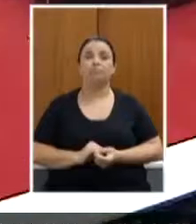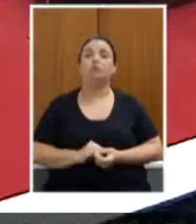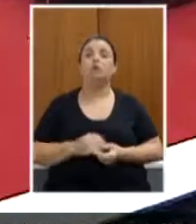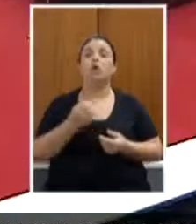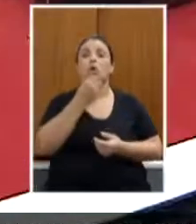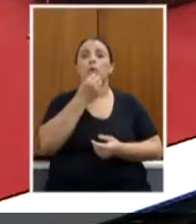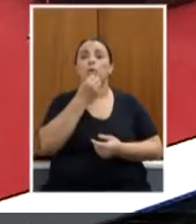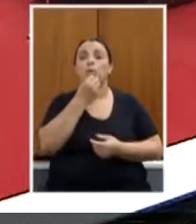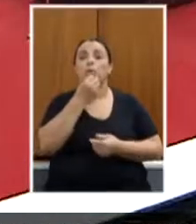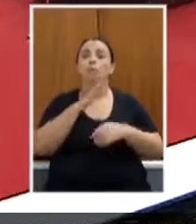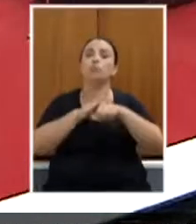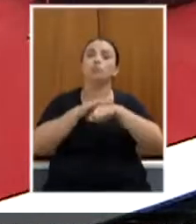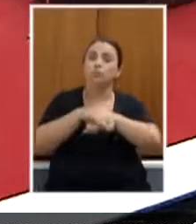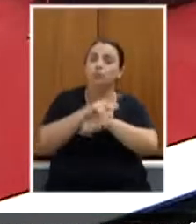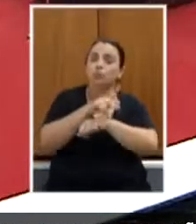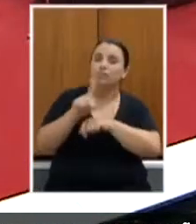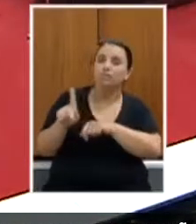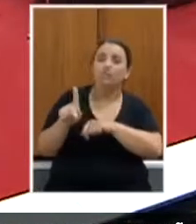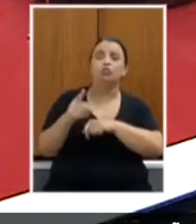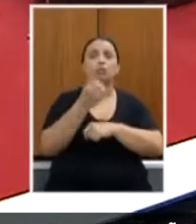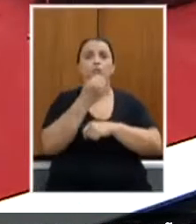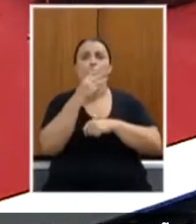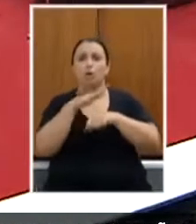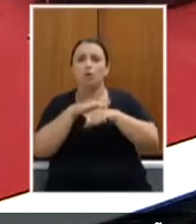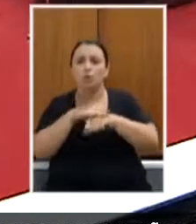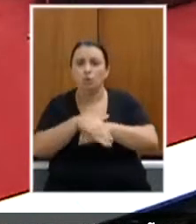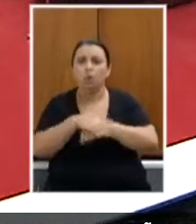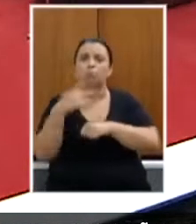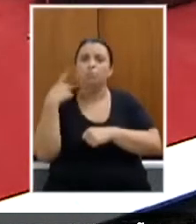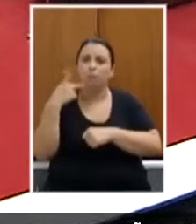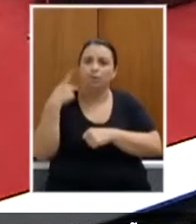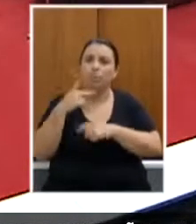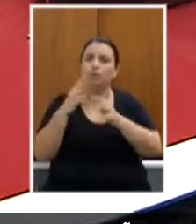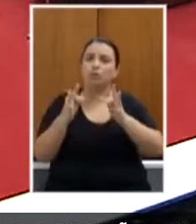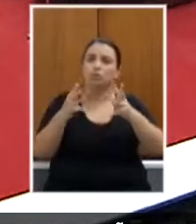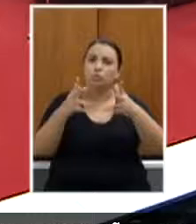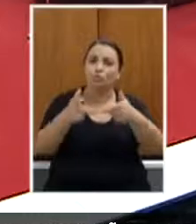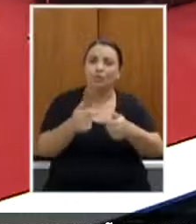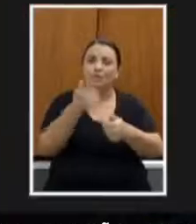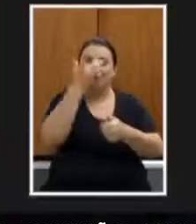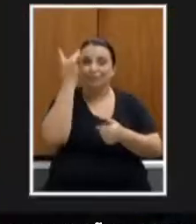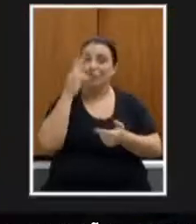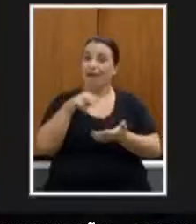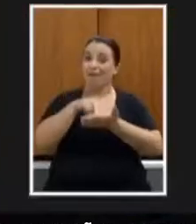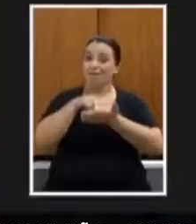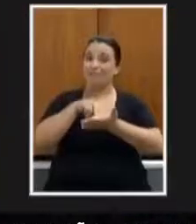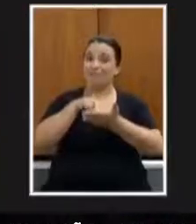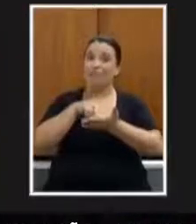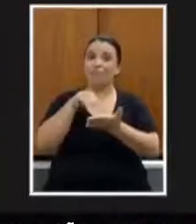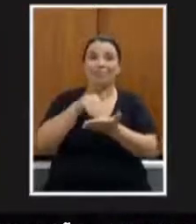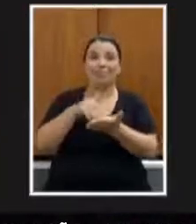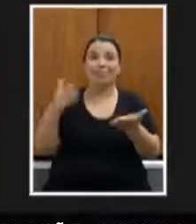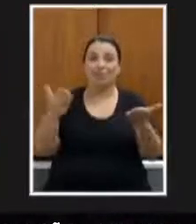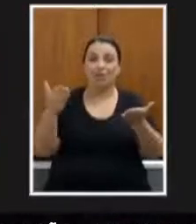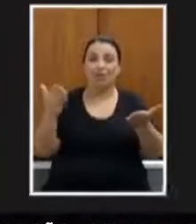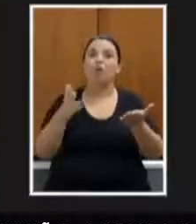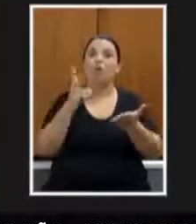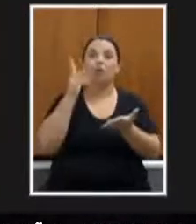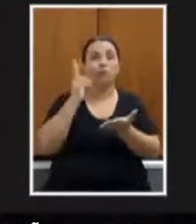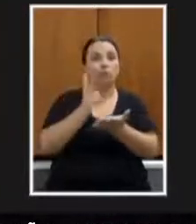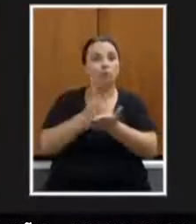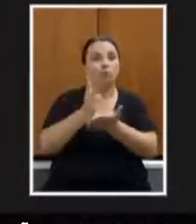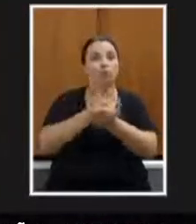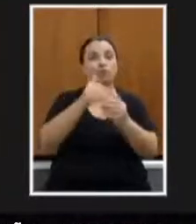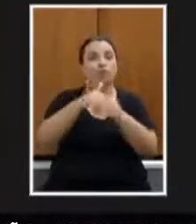Boa noite, presidente. Boa noite, colegas parlamentares, né, os que resistir até essa hora para votar até os